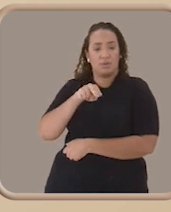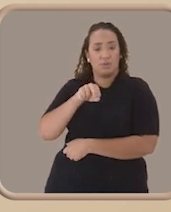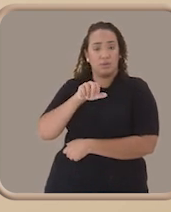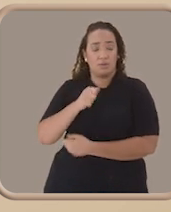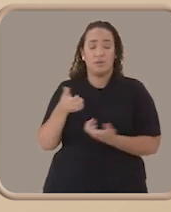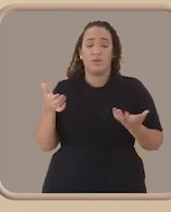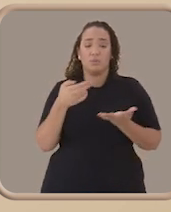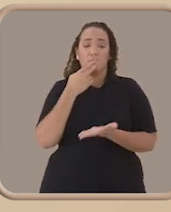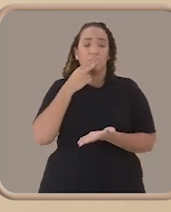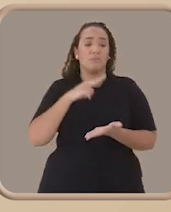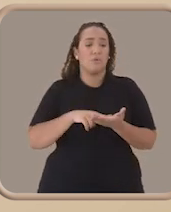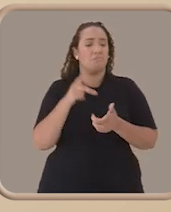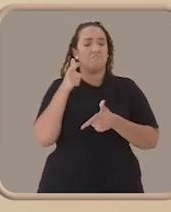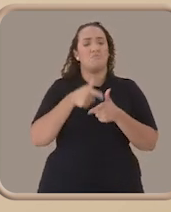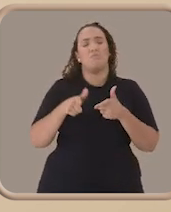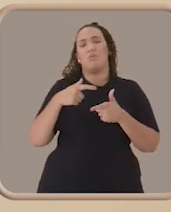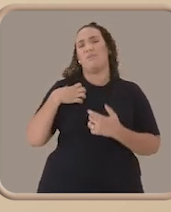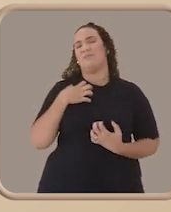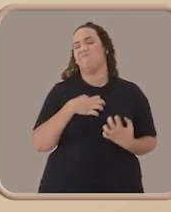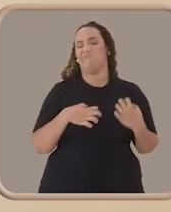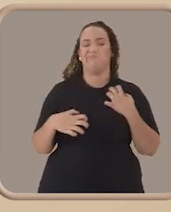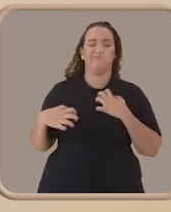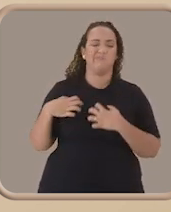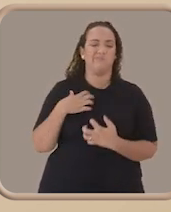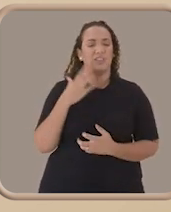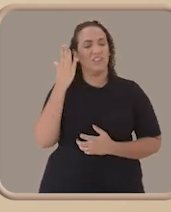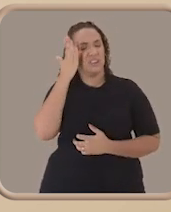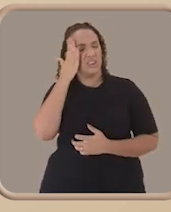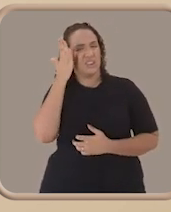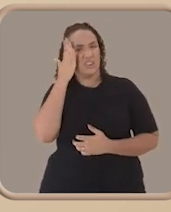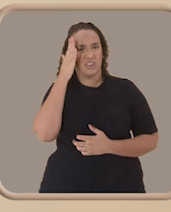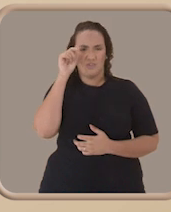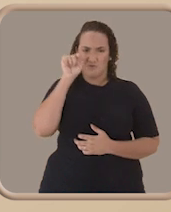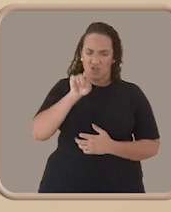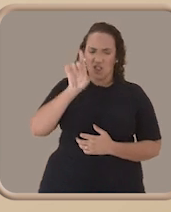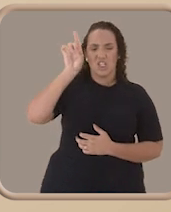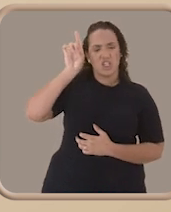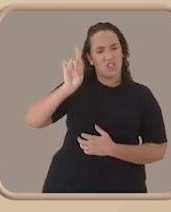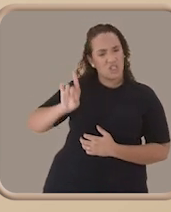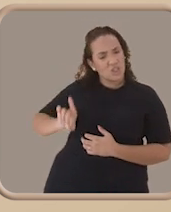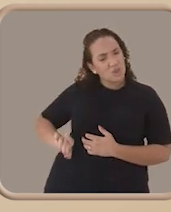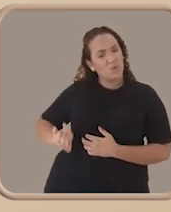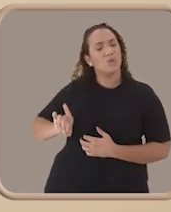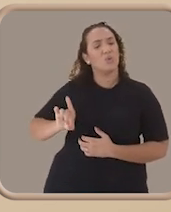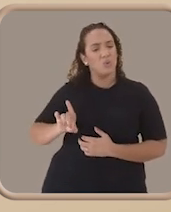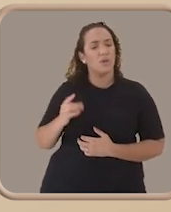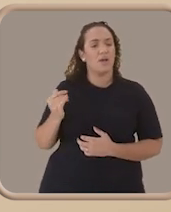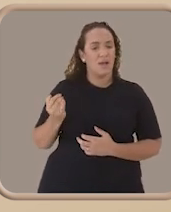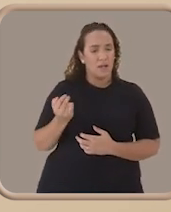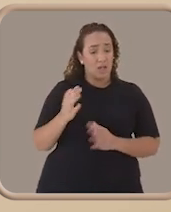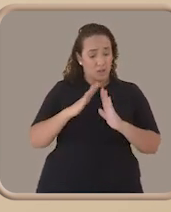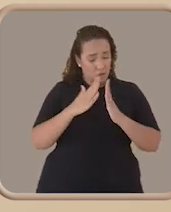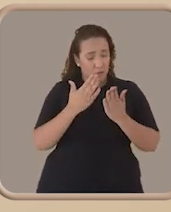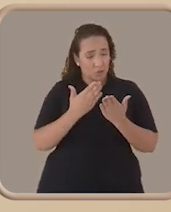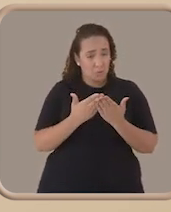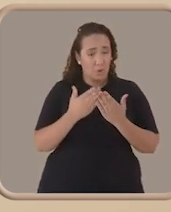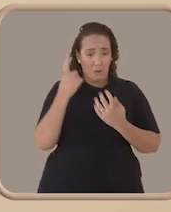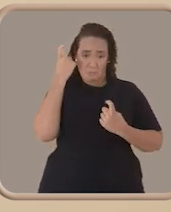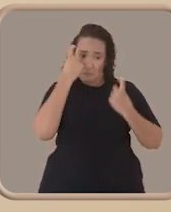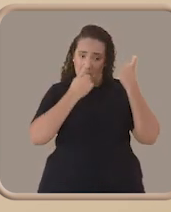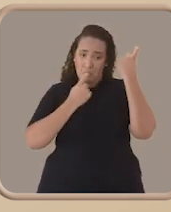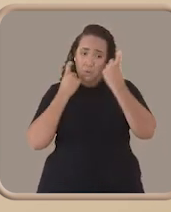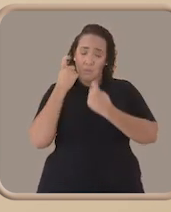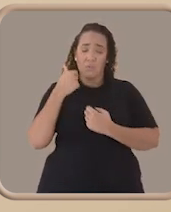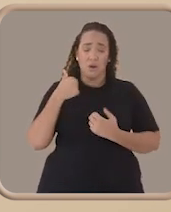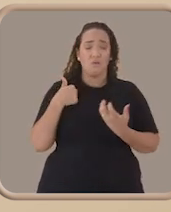sobre um problema que me incomoda. Como eu sei que a senhora é uma diretora que se importa com sua escola, gostaria de falar sobre o